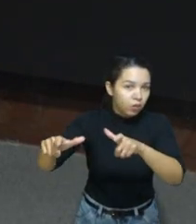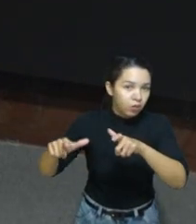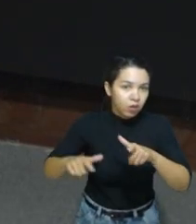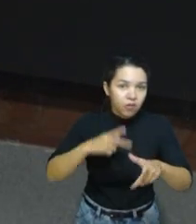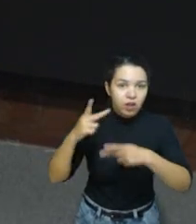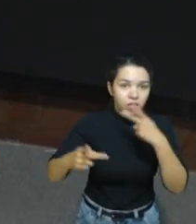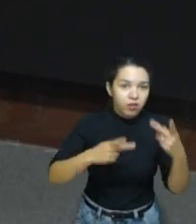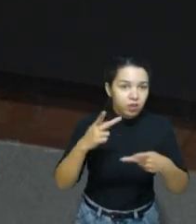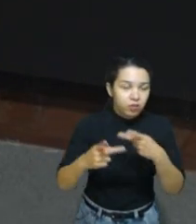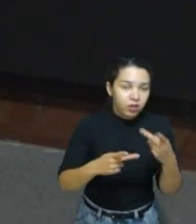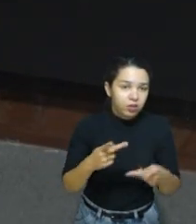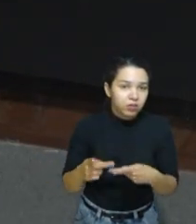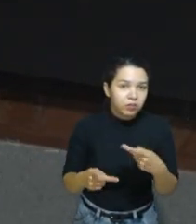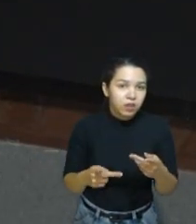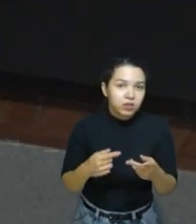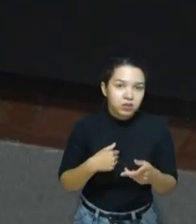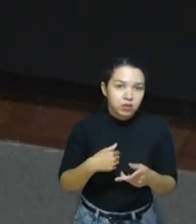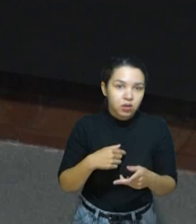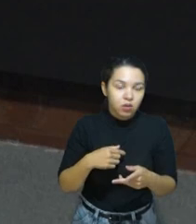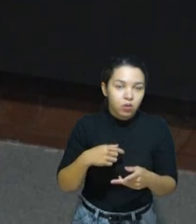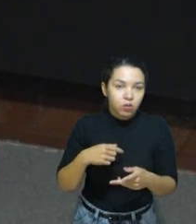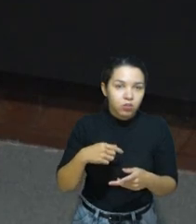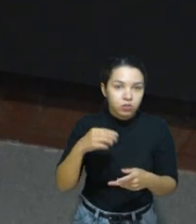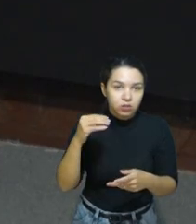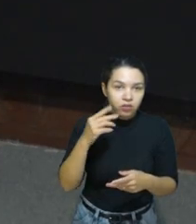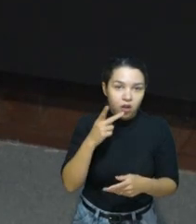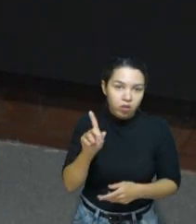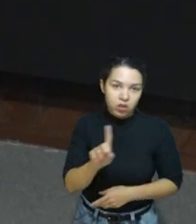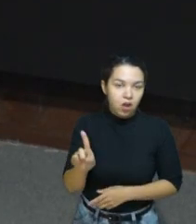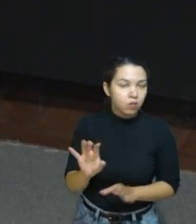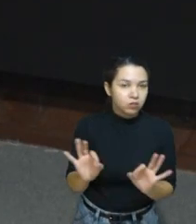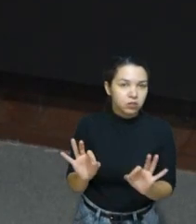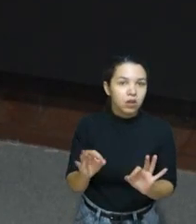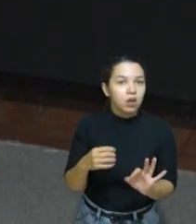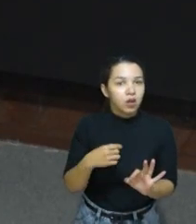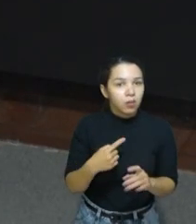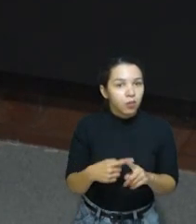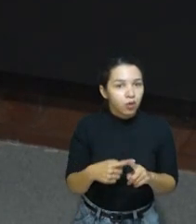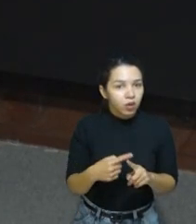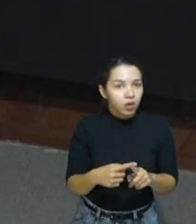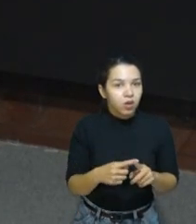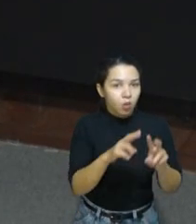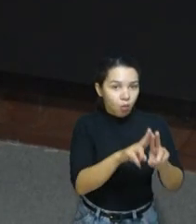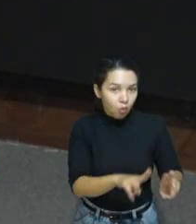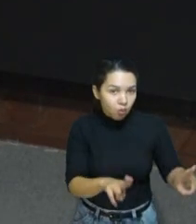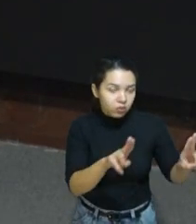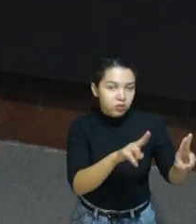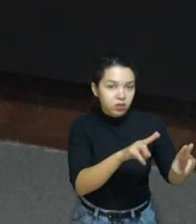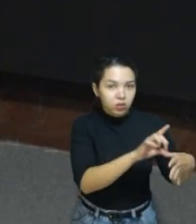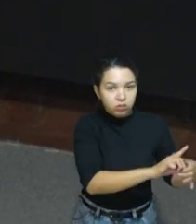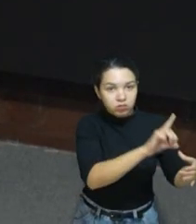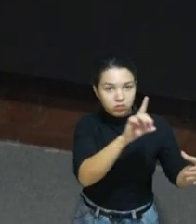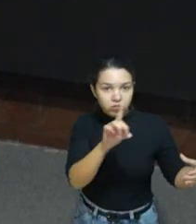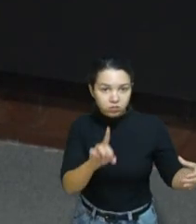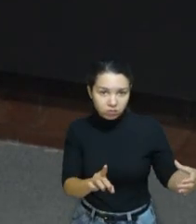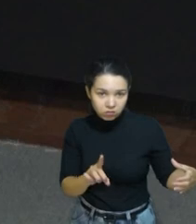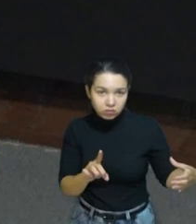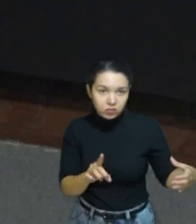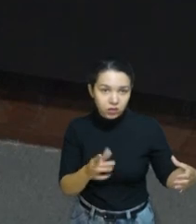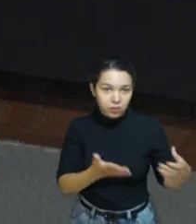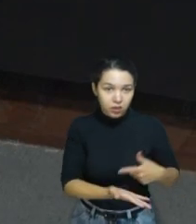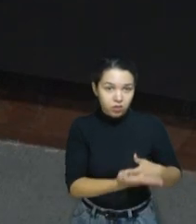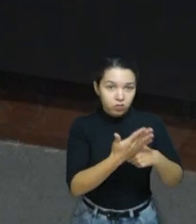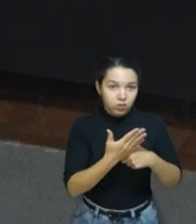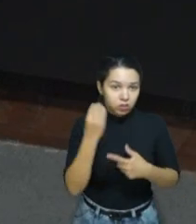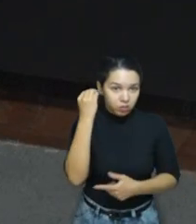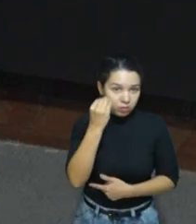não para nada. Por quê? Porque para sair lá da UFSC, entende? Né? Então, se toda a minha experiência